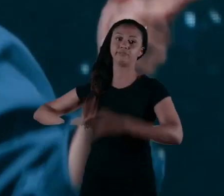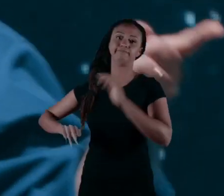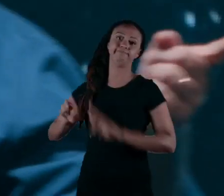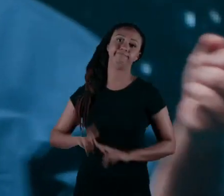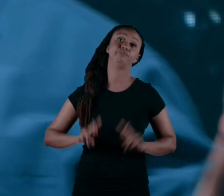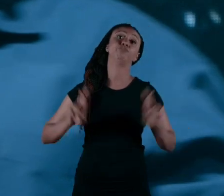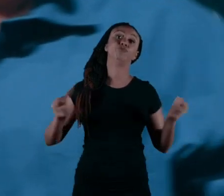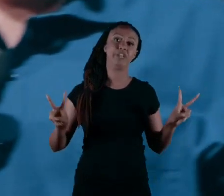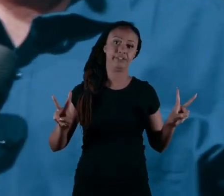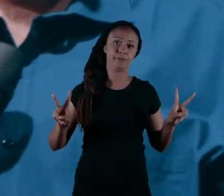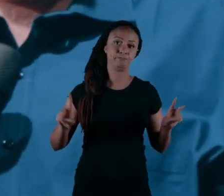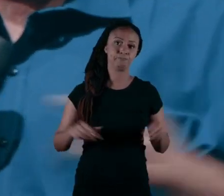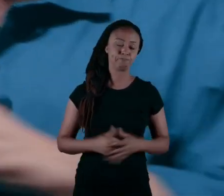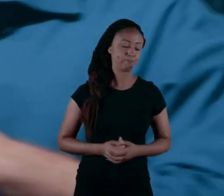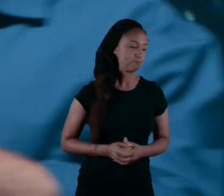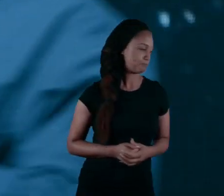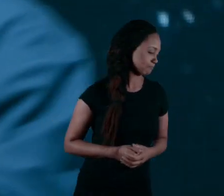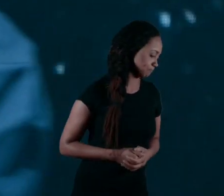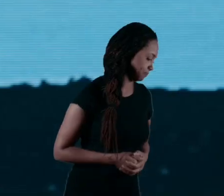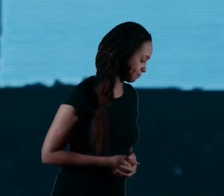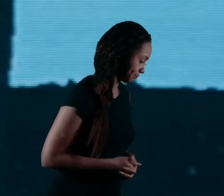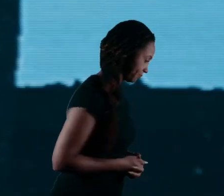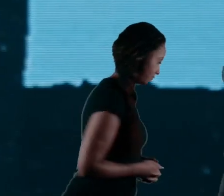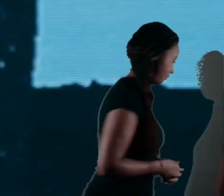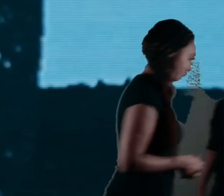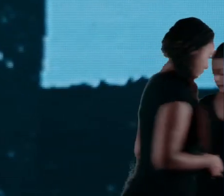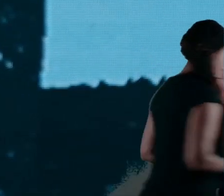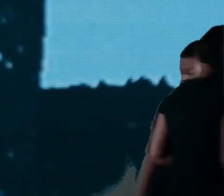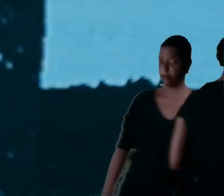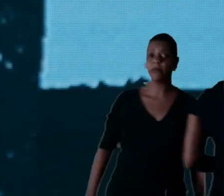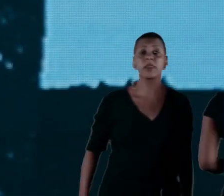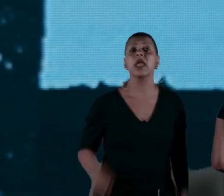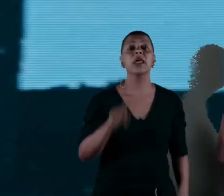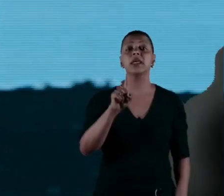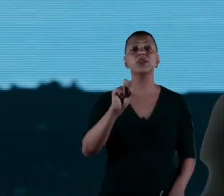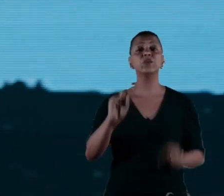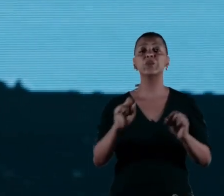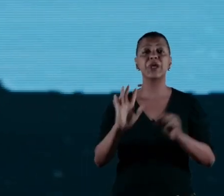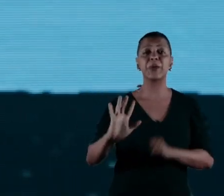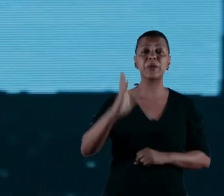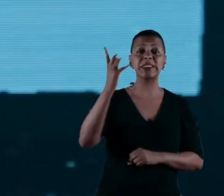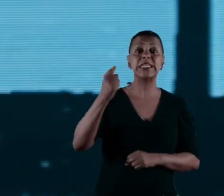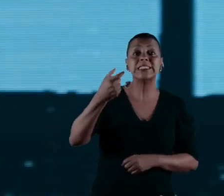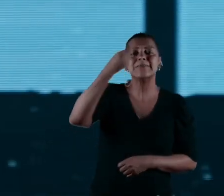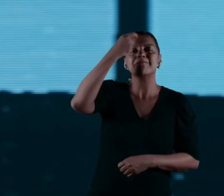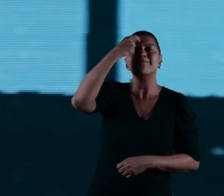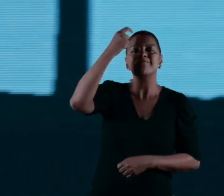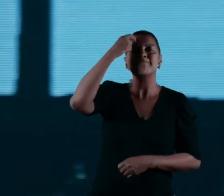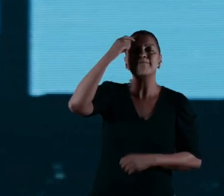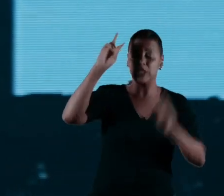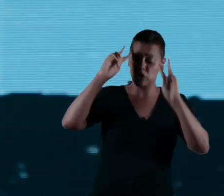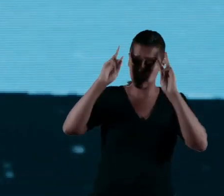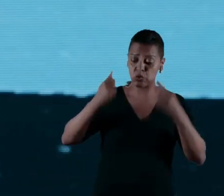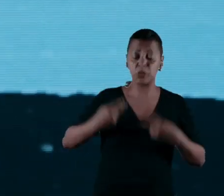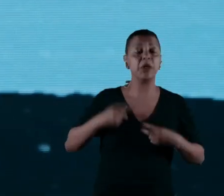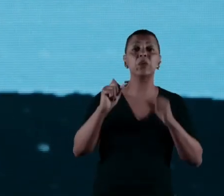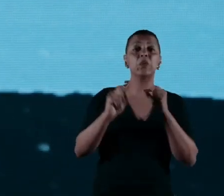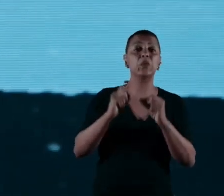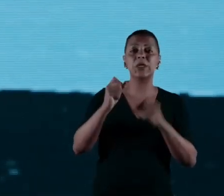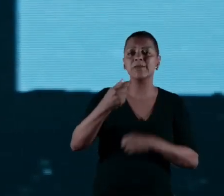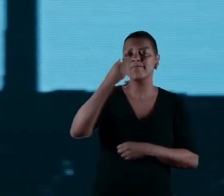aquilo que pregam. Isso cria na mente humana o que a psicologia chama de